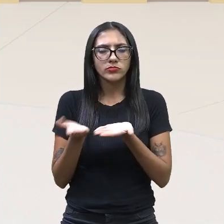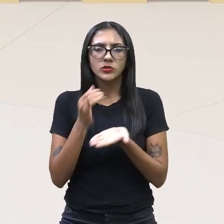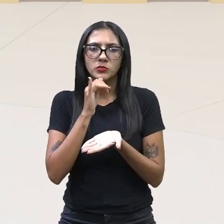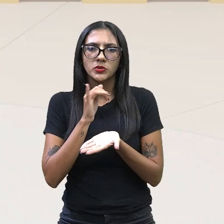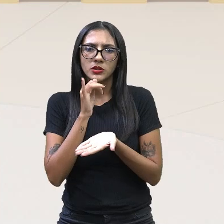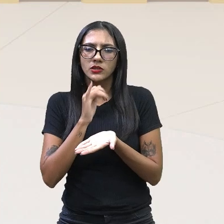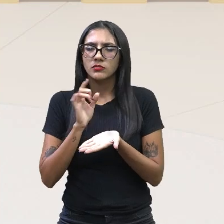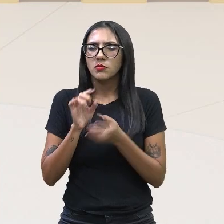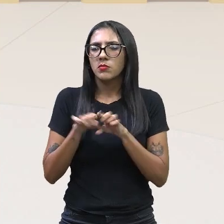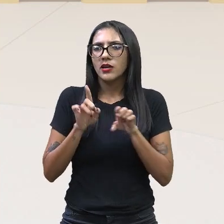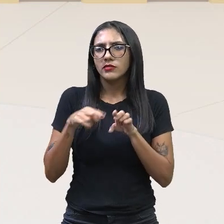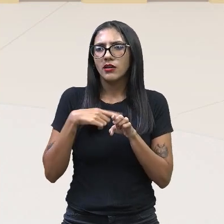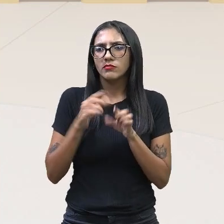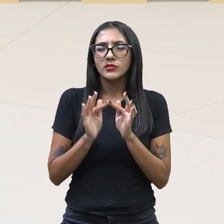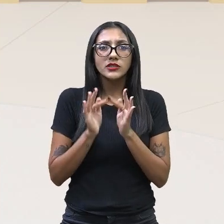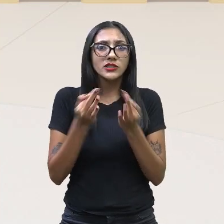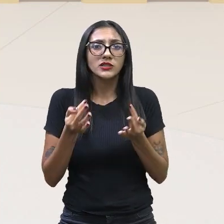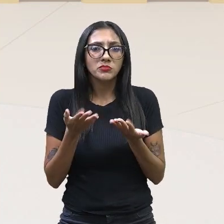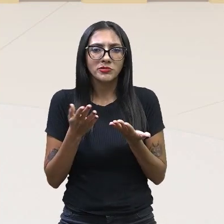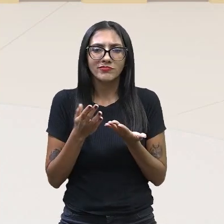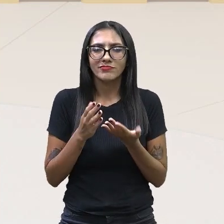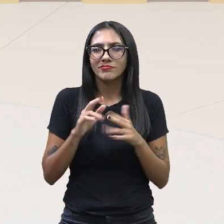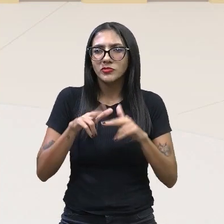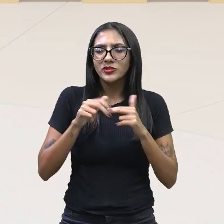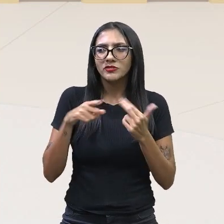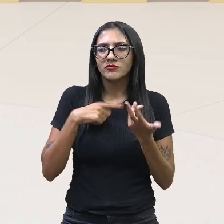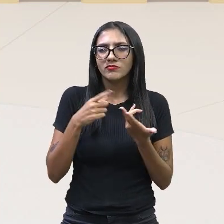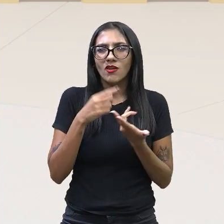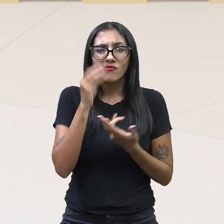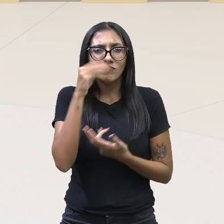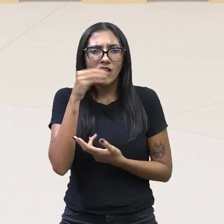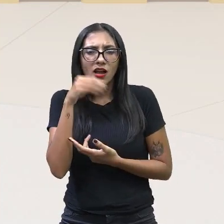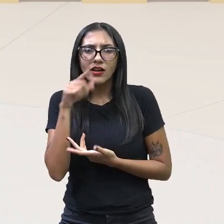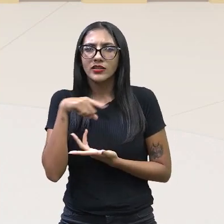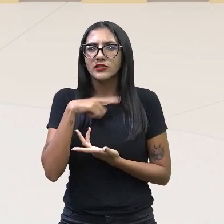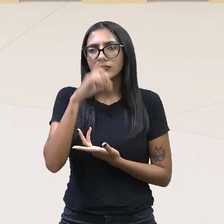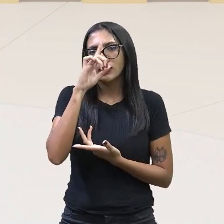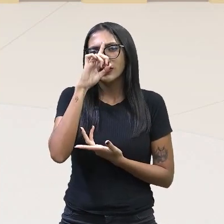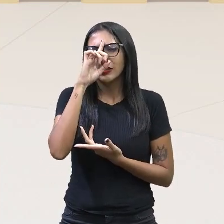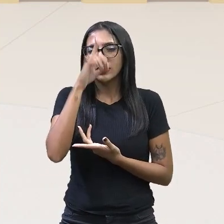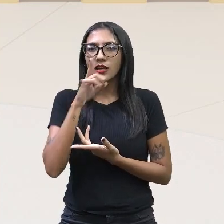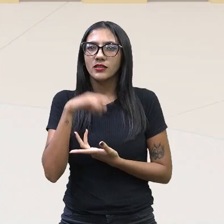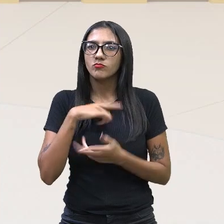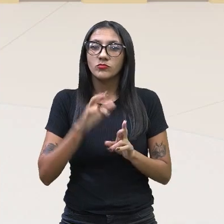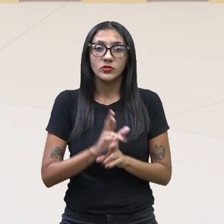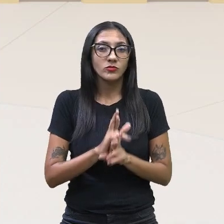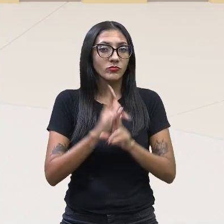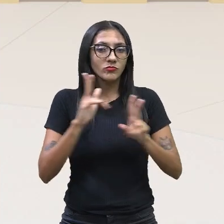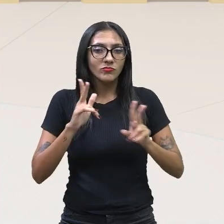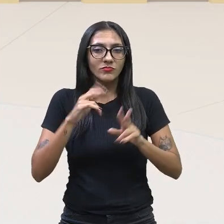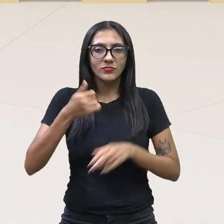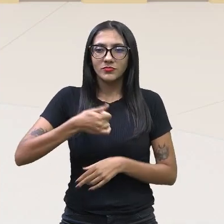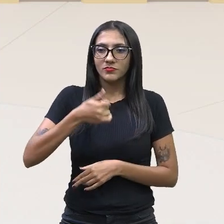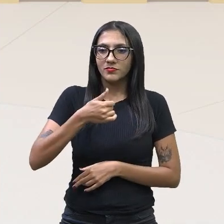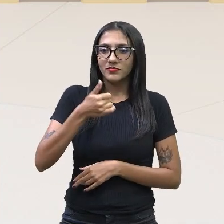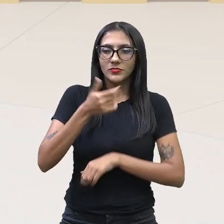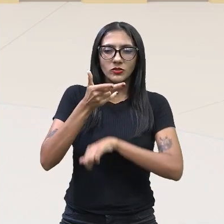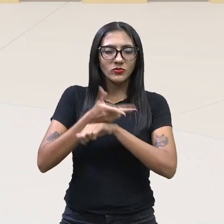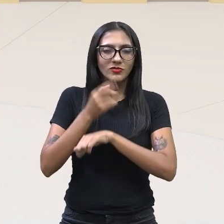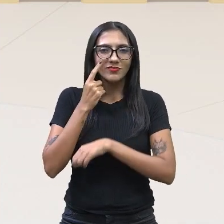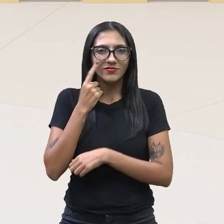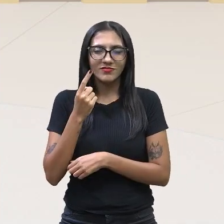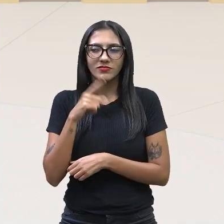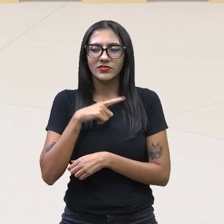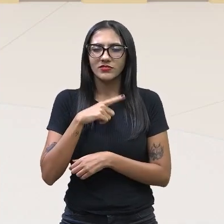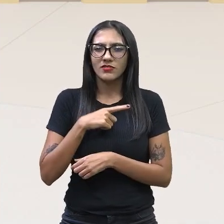bem rudimentar, o que enfraquece muito essa ideia da propaganda. Né, ele se encaixa lá naquele primeiro vídeo que nós vimos, onde nós tínhamos a imagem de um local